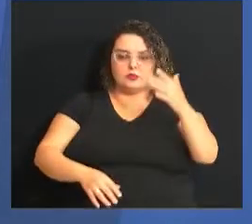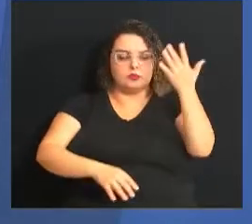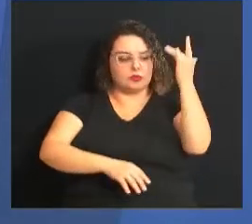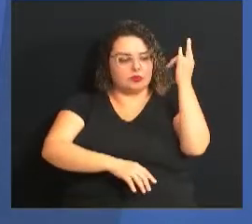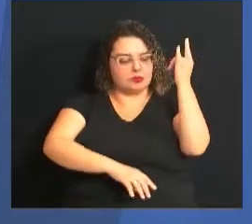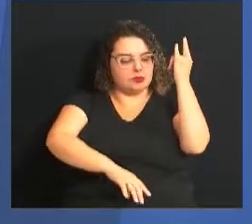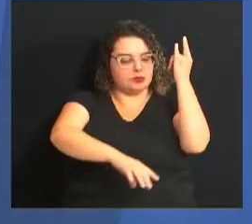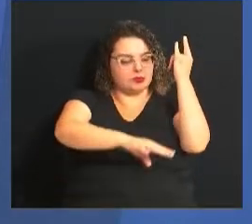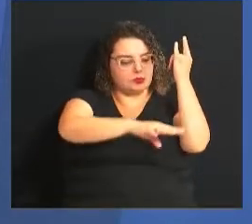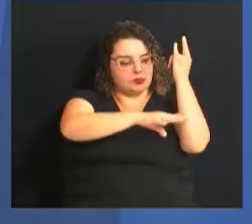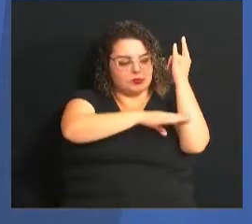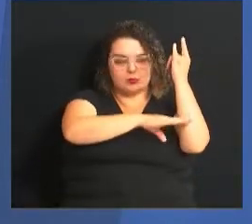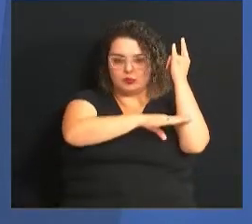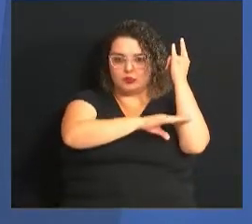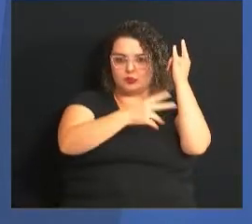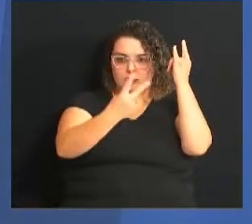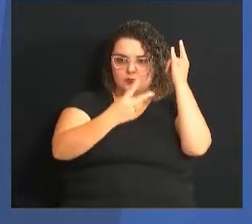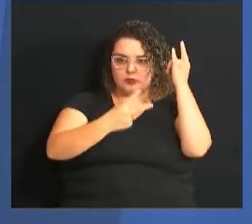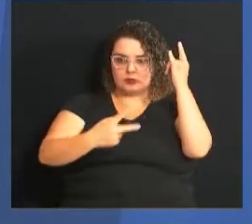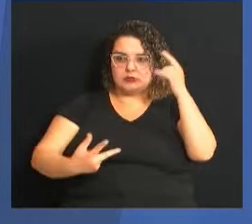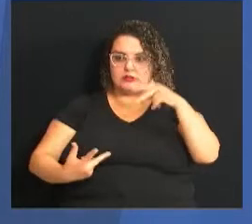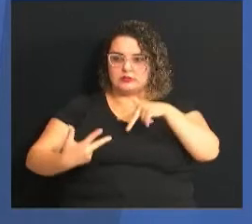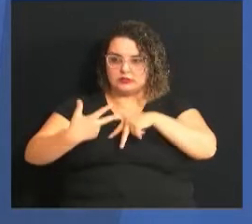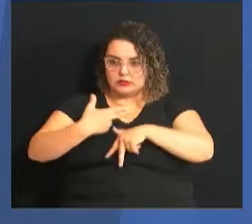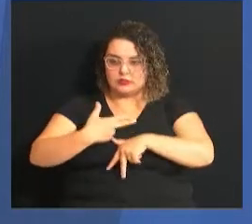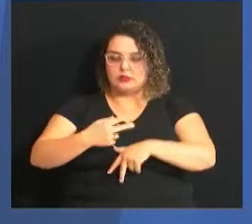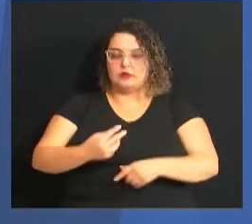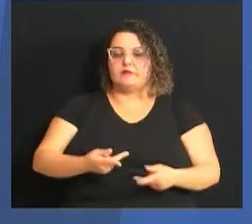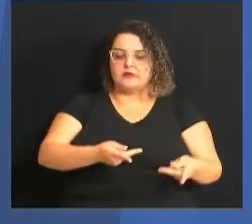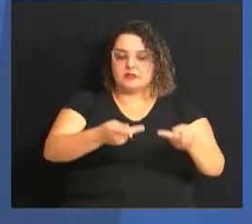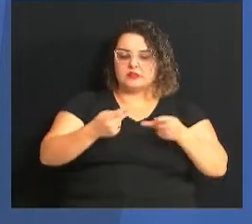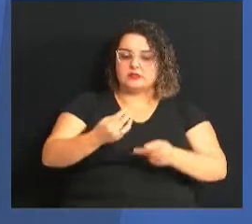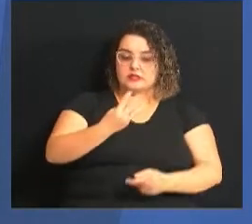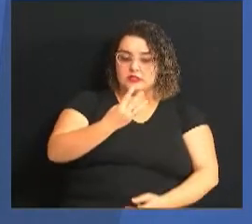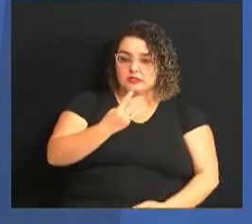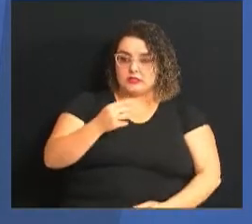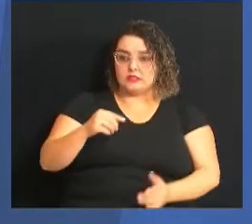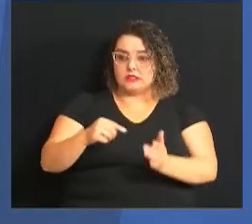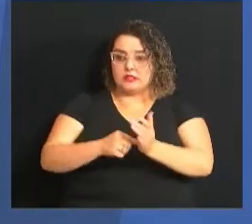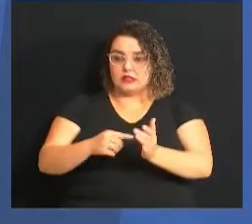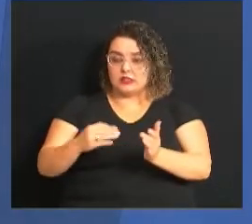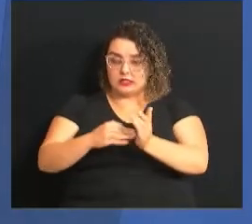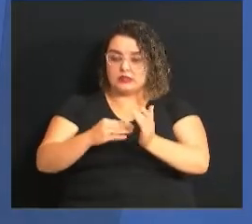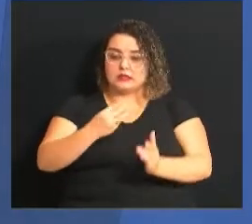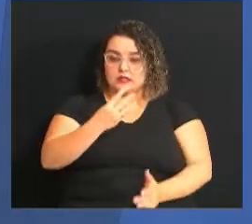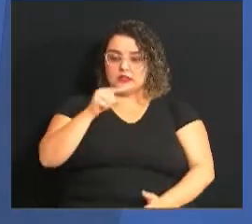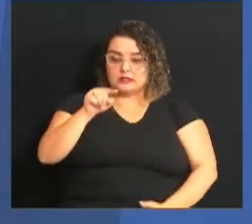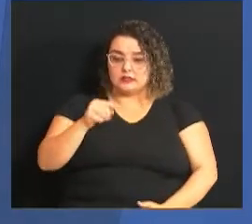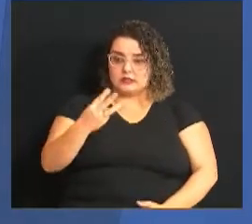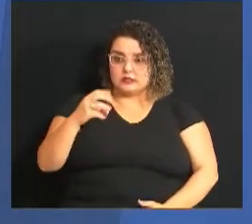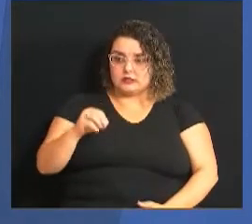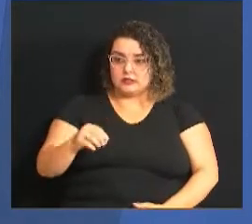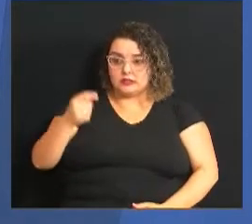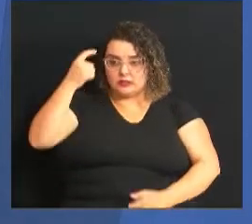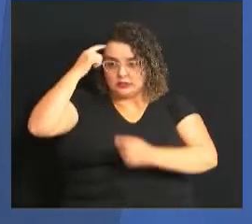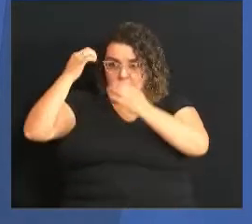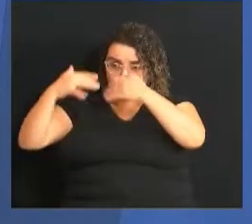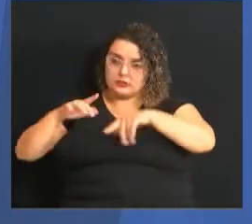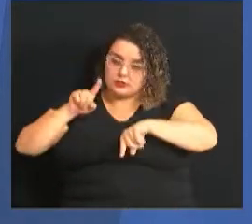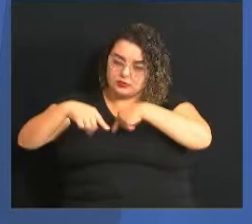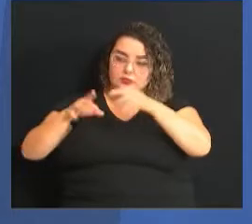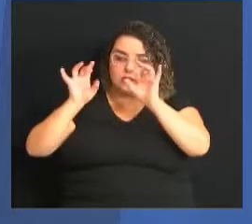Gatti, cirurgia clínica, visita das 3 às 3h30, neurologia e outras especialidades das 4